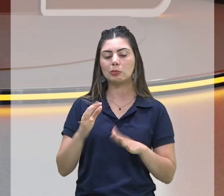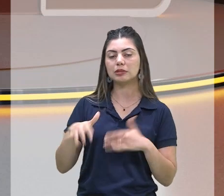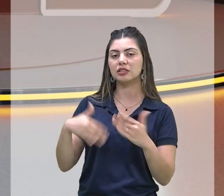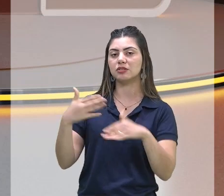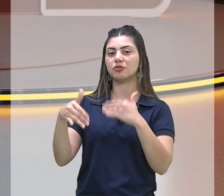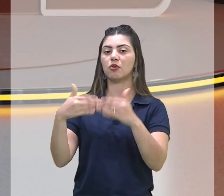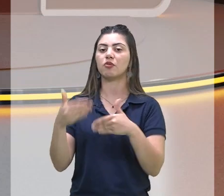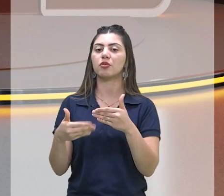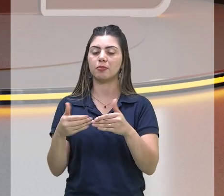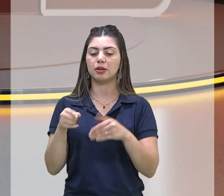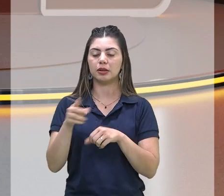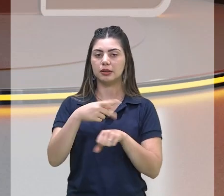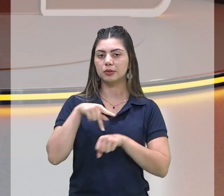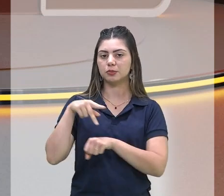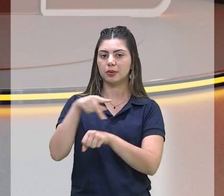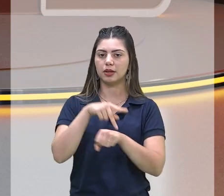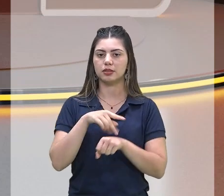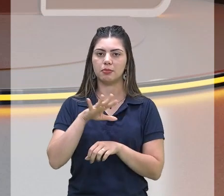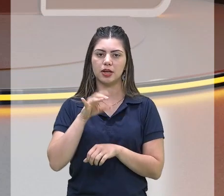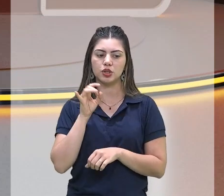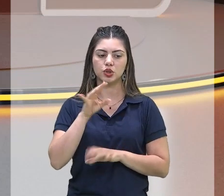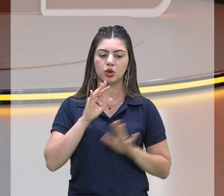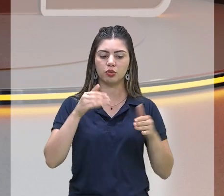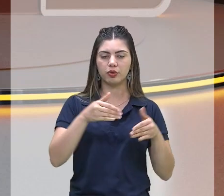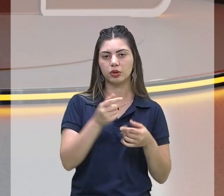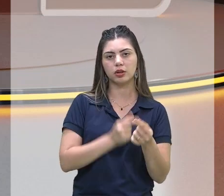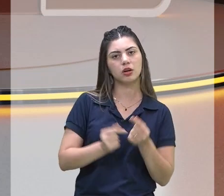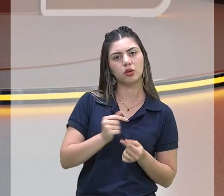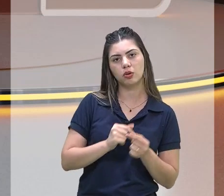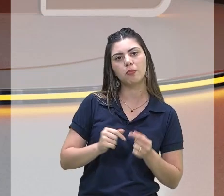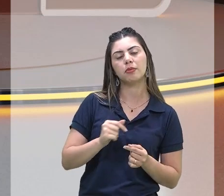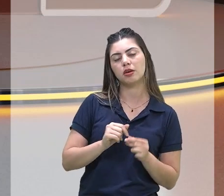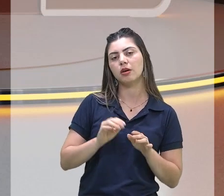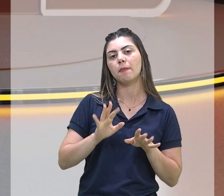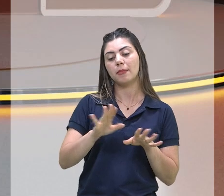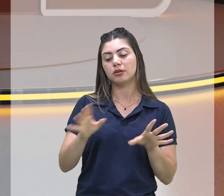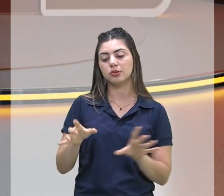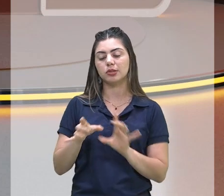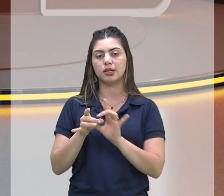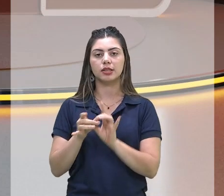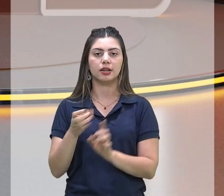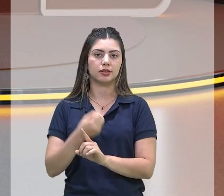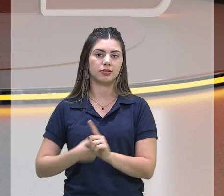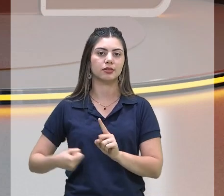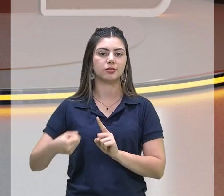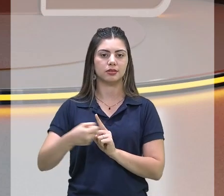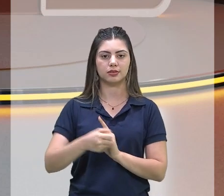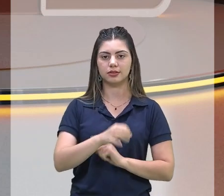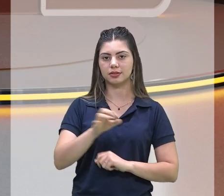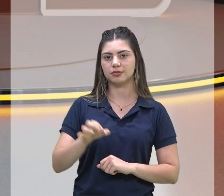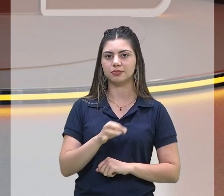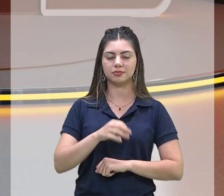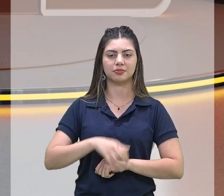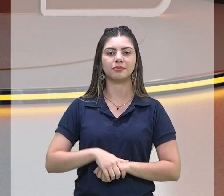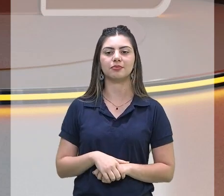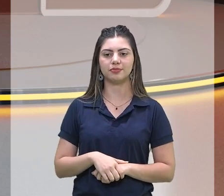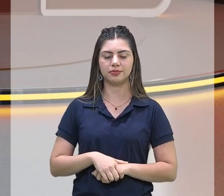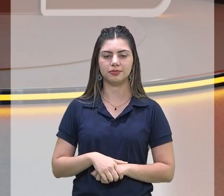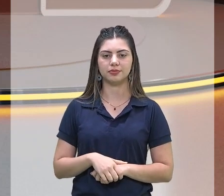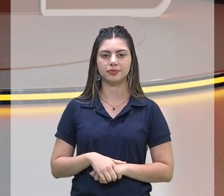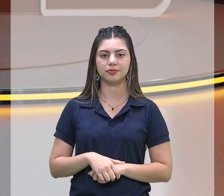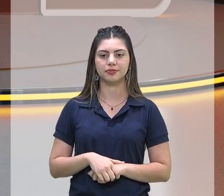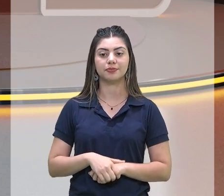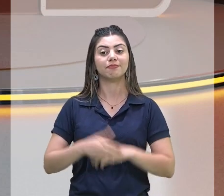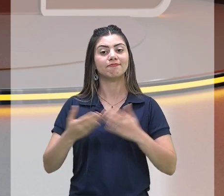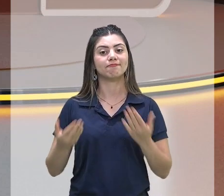desenvolvimento desses países, não ficando somente na parte econômica, mas também pegando o quê? A parte social.